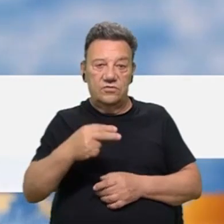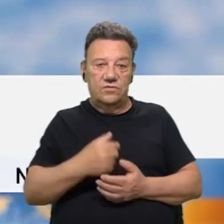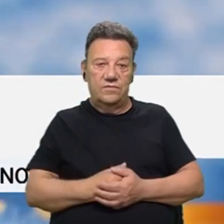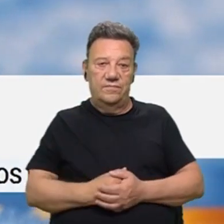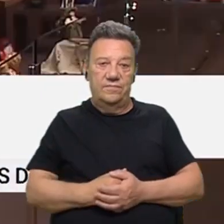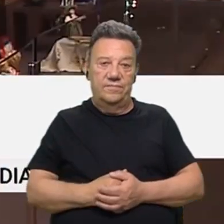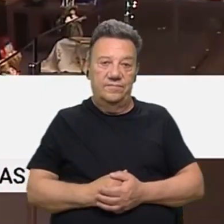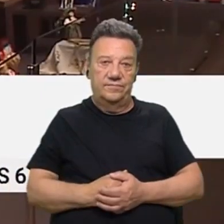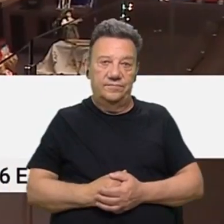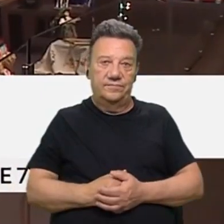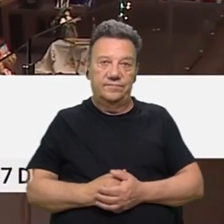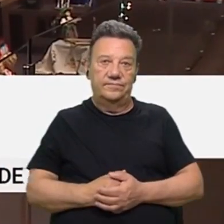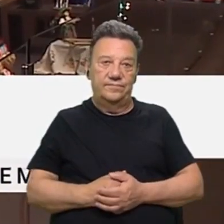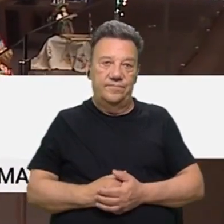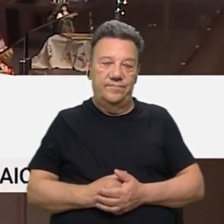julho